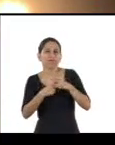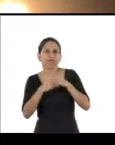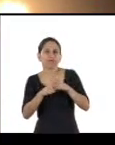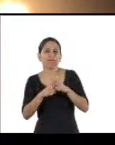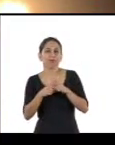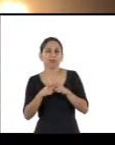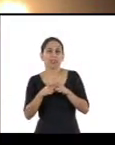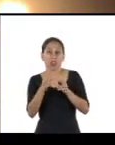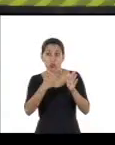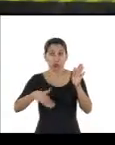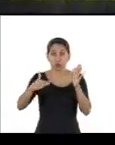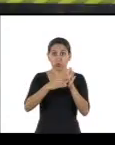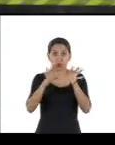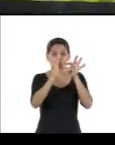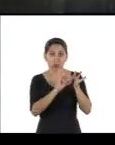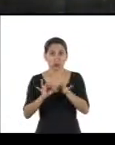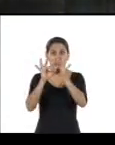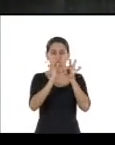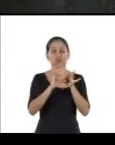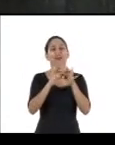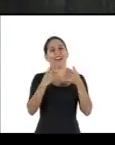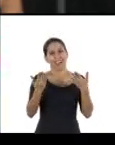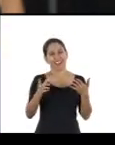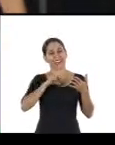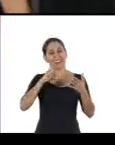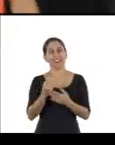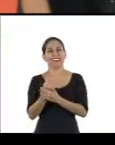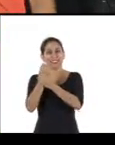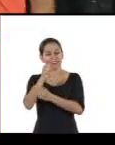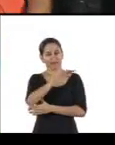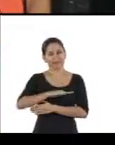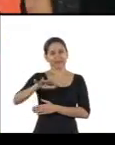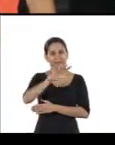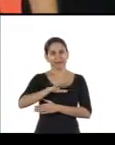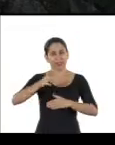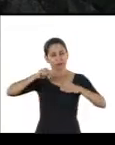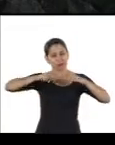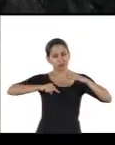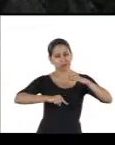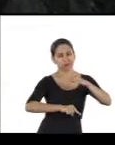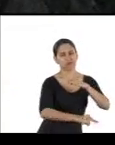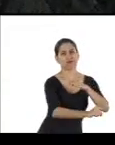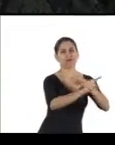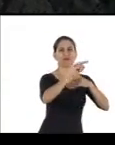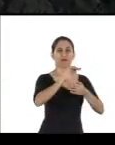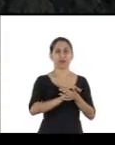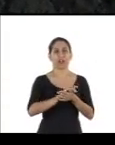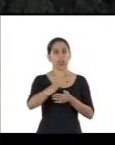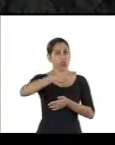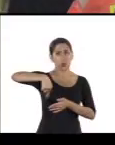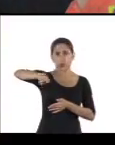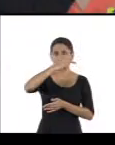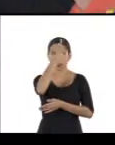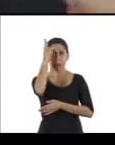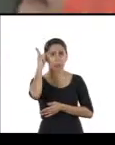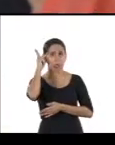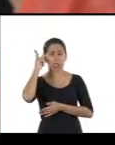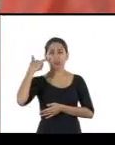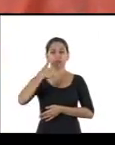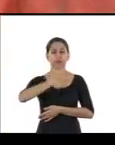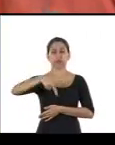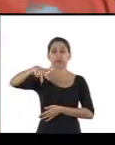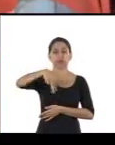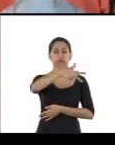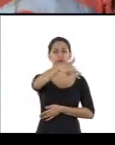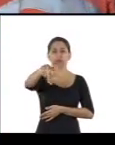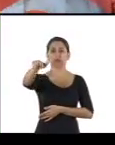Juntas, essas e outras iniciativas garantem a segurança do ambiente da mina subterrânea, para que todos possam circular tranquilamente e se concentrar